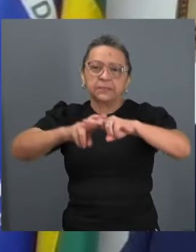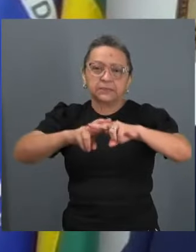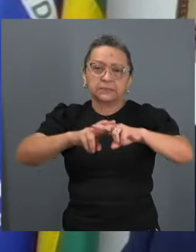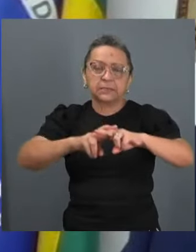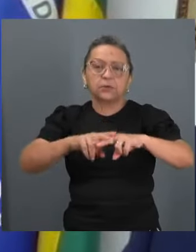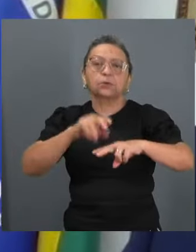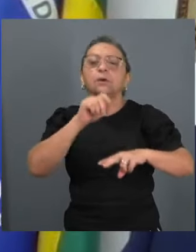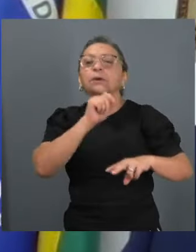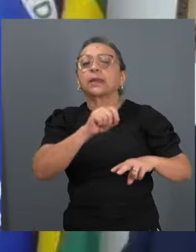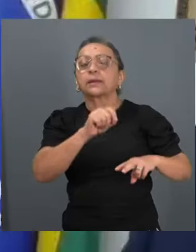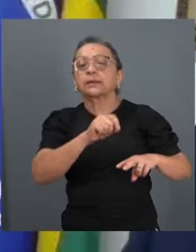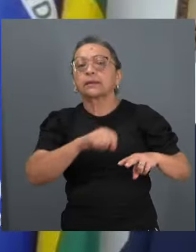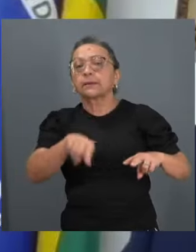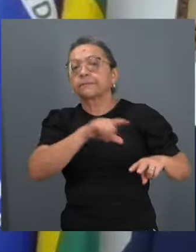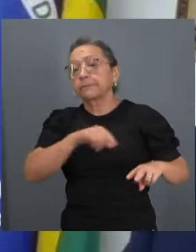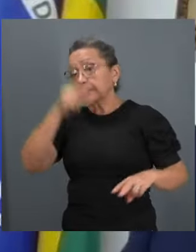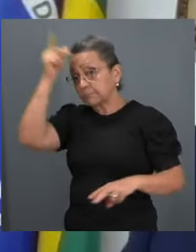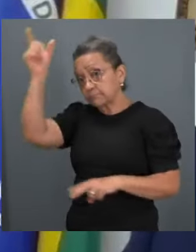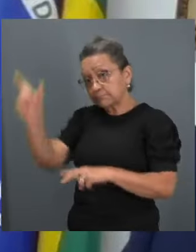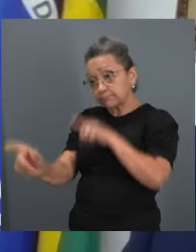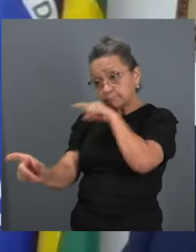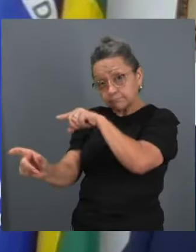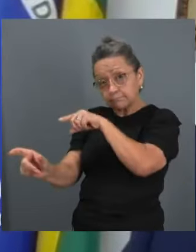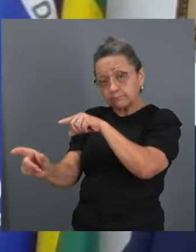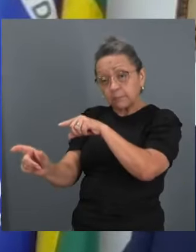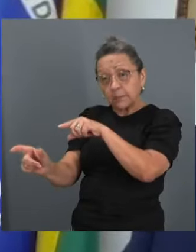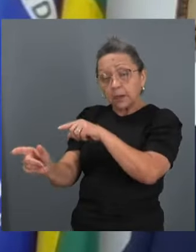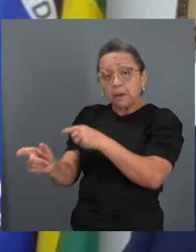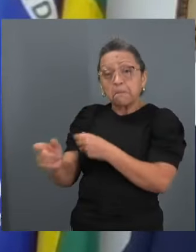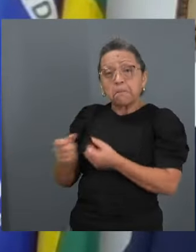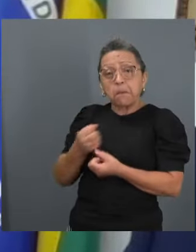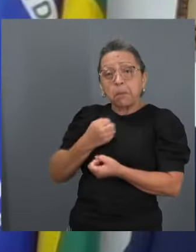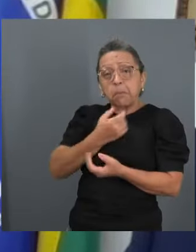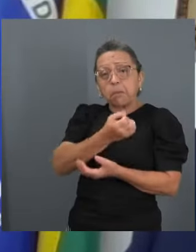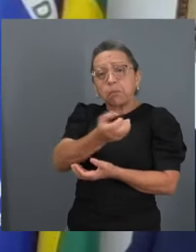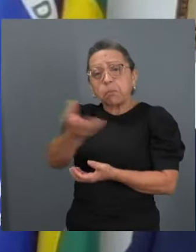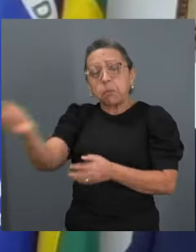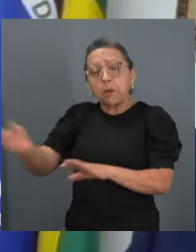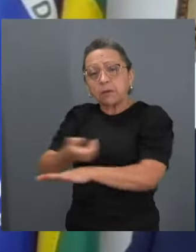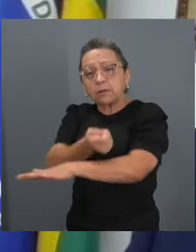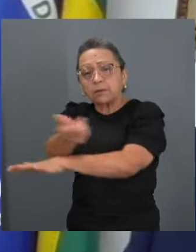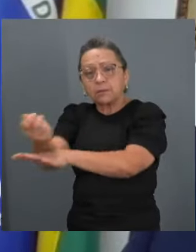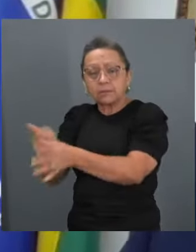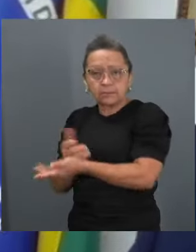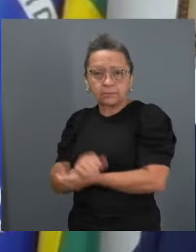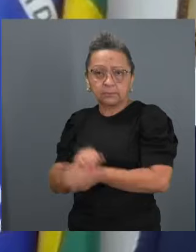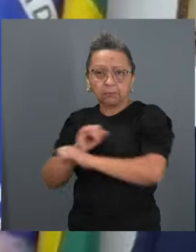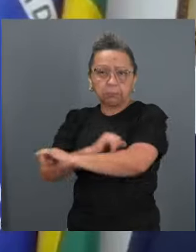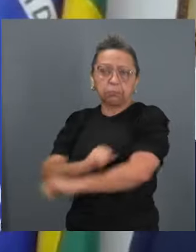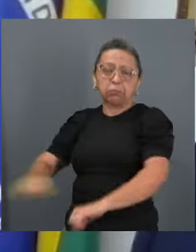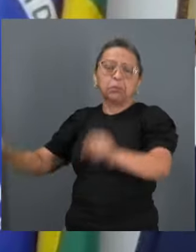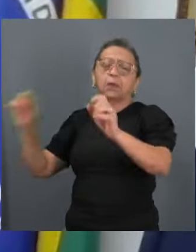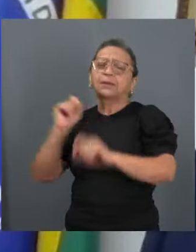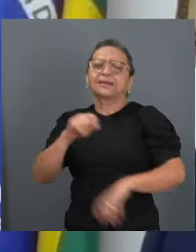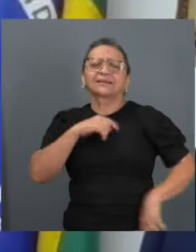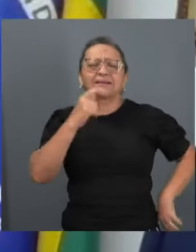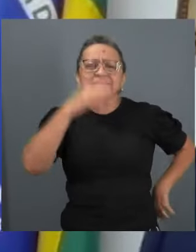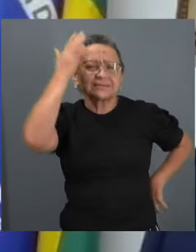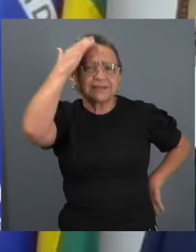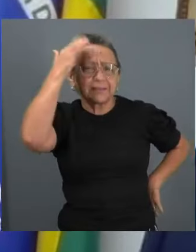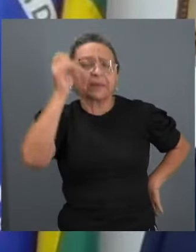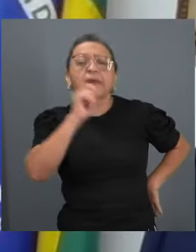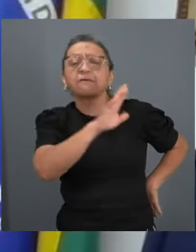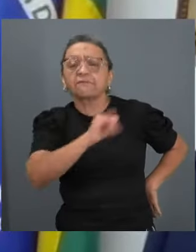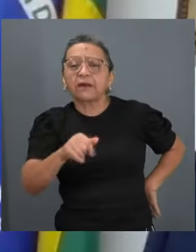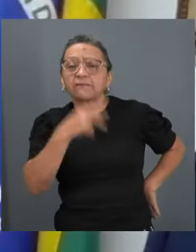para quem propagou fake news, que ninguém sabe quem vai